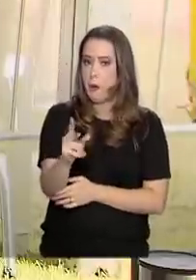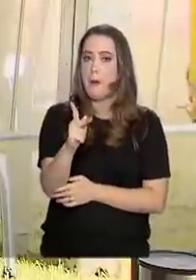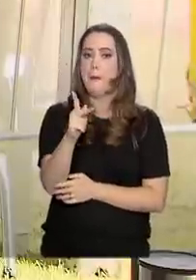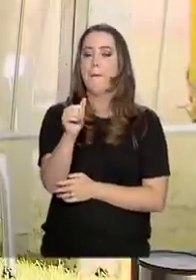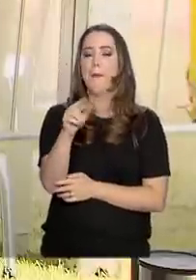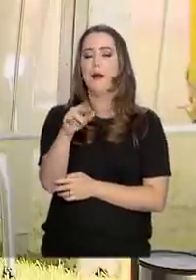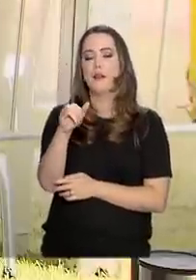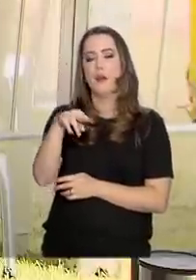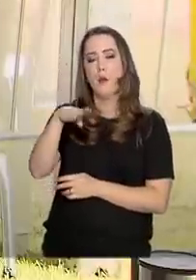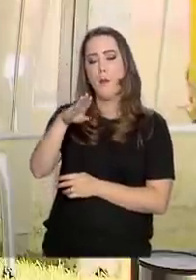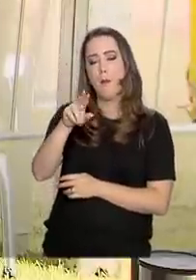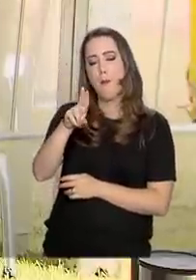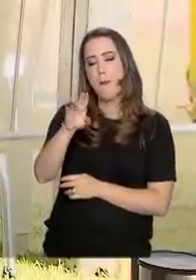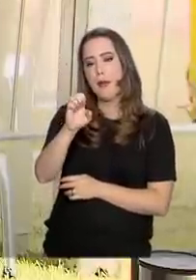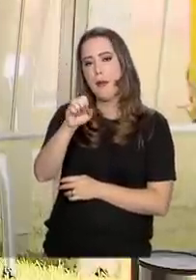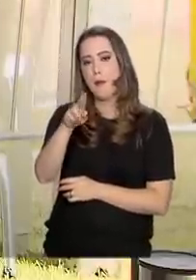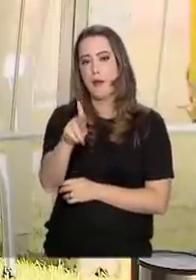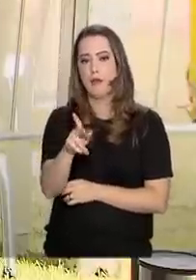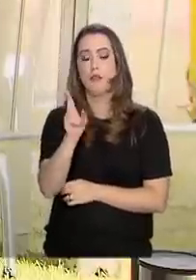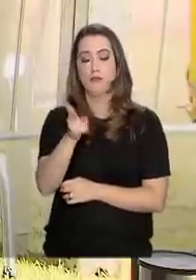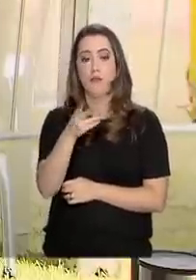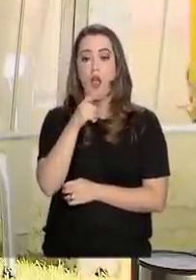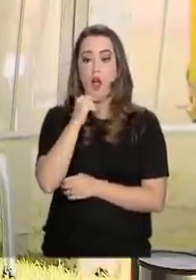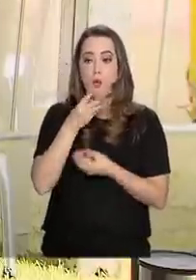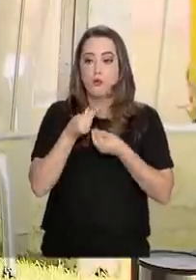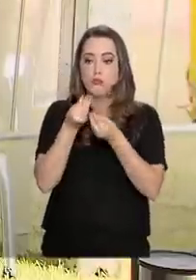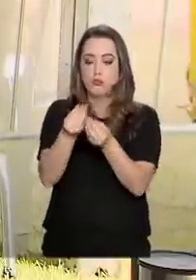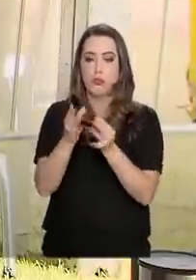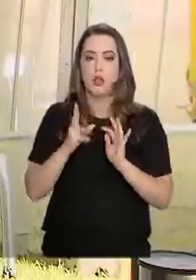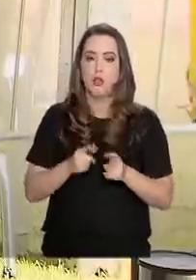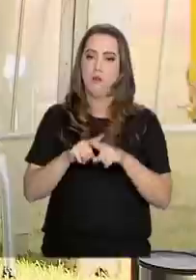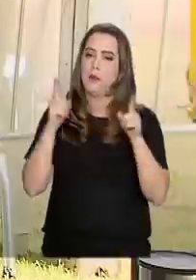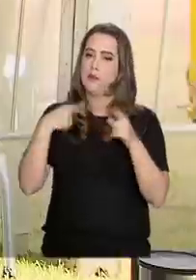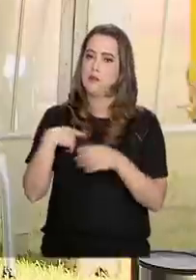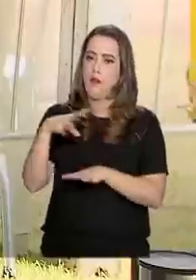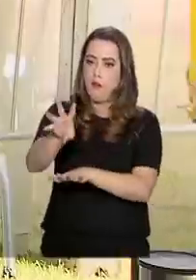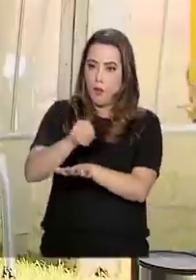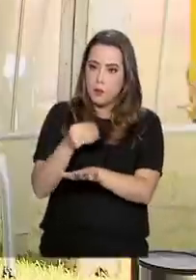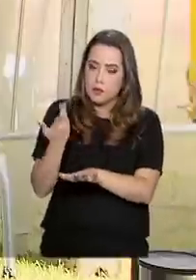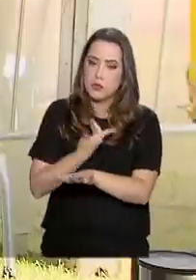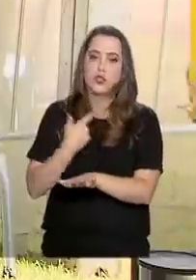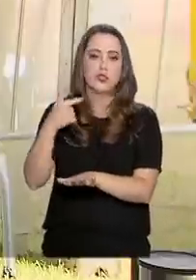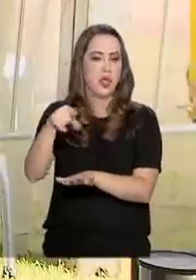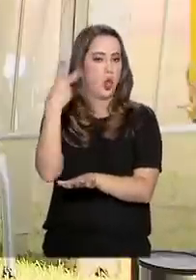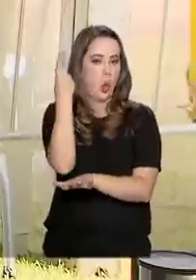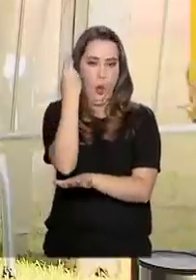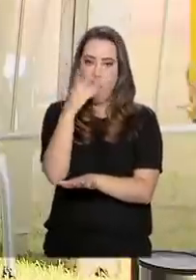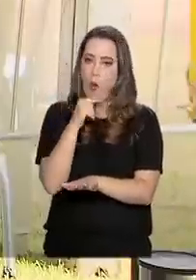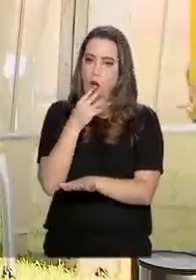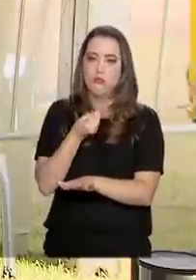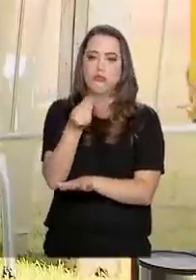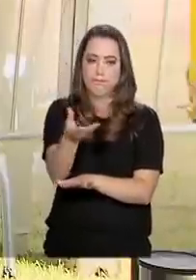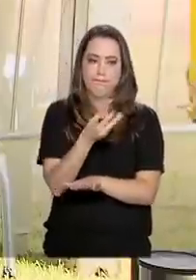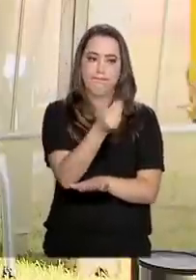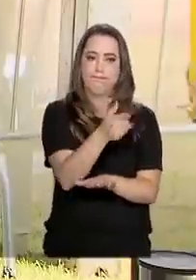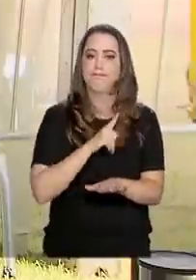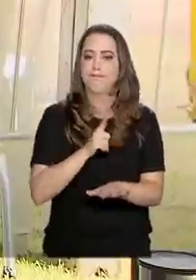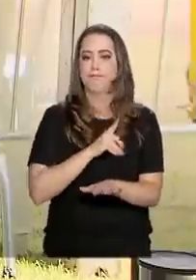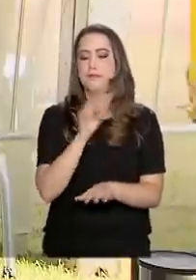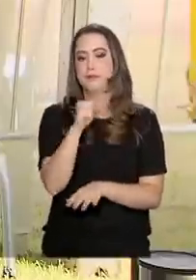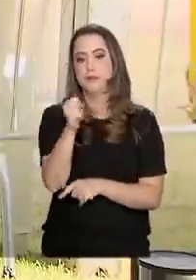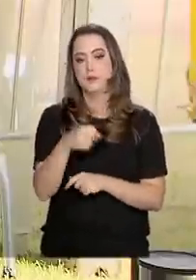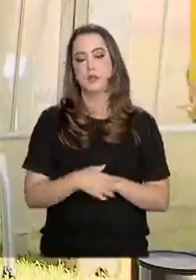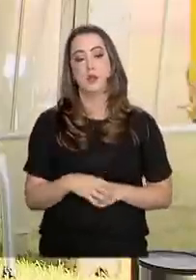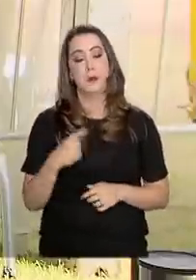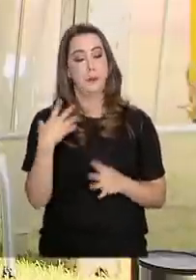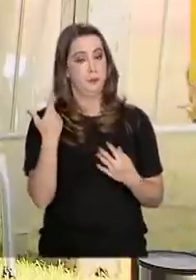de Belo Horizonte, a informação que nós temos é que o abastecimento de água nessa região está normal. Bom, agora vamos relembrar então os